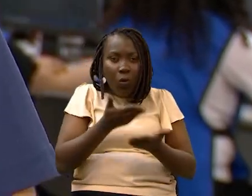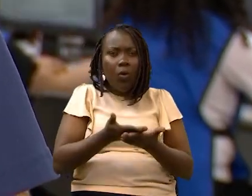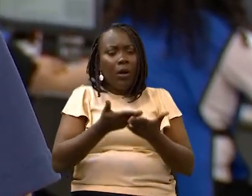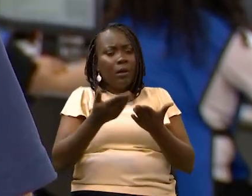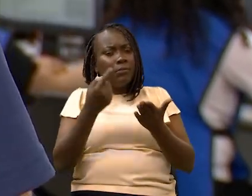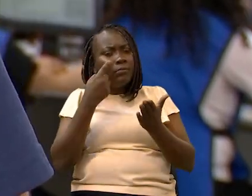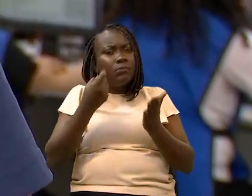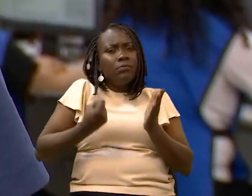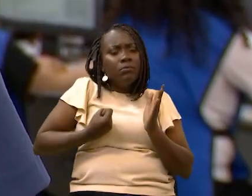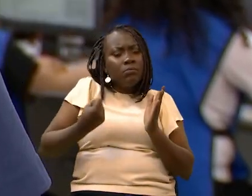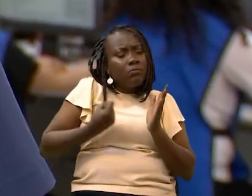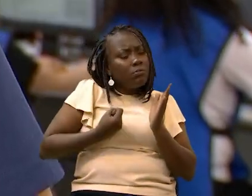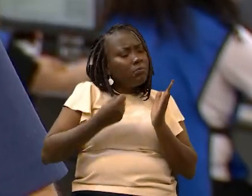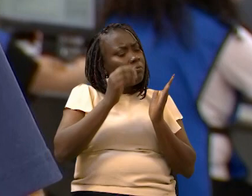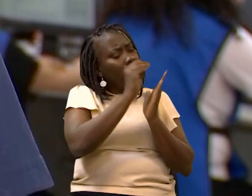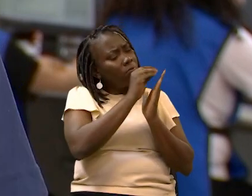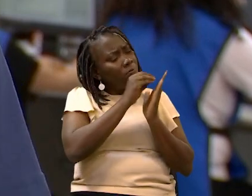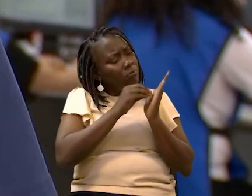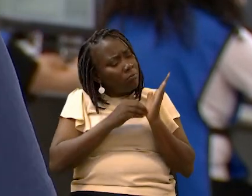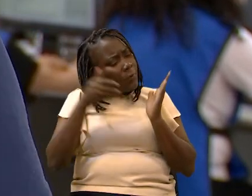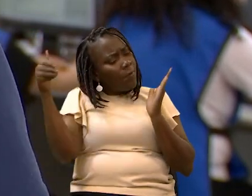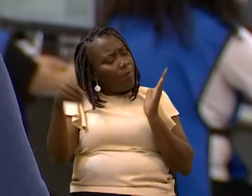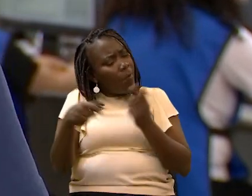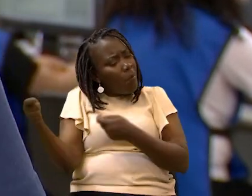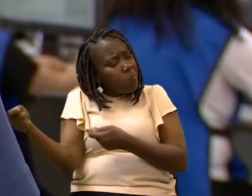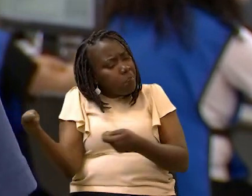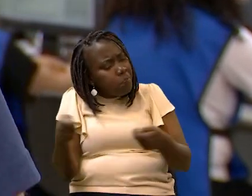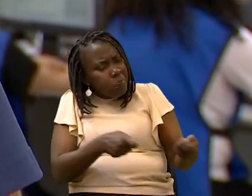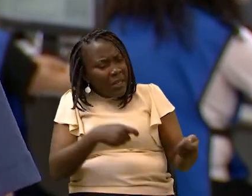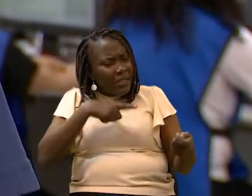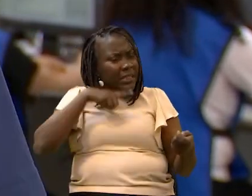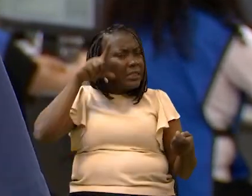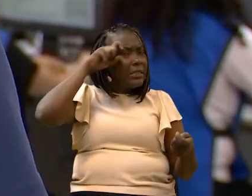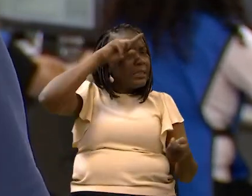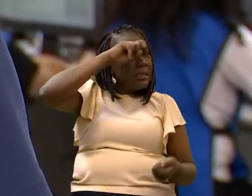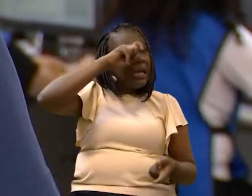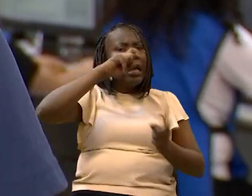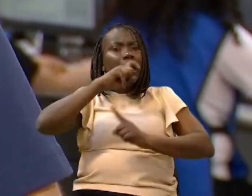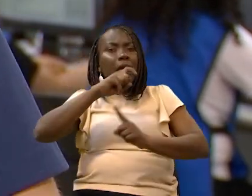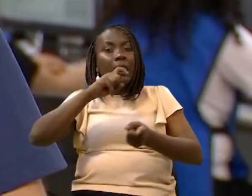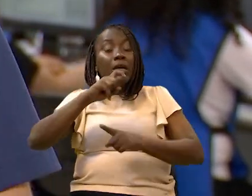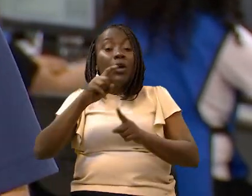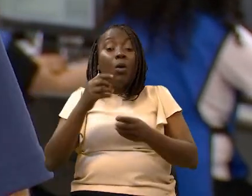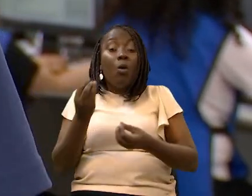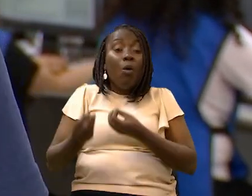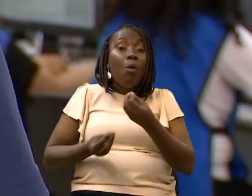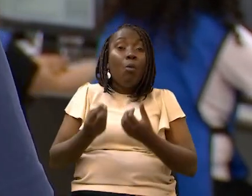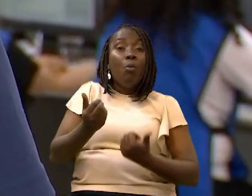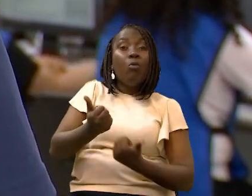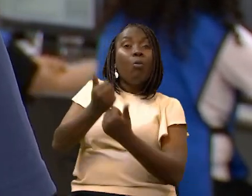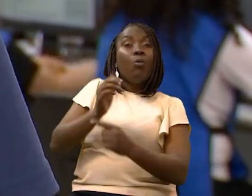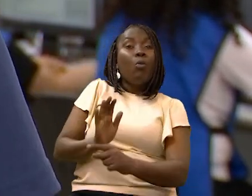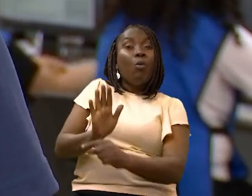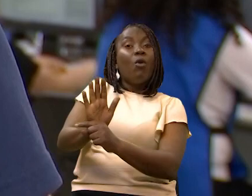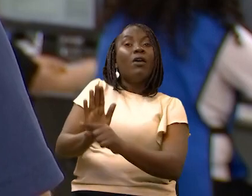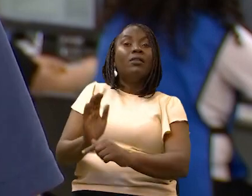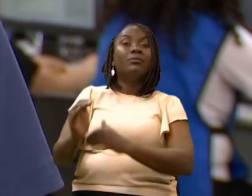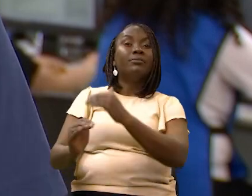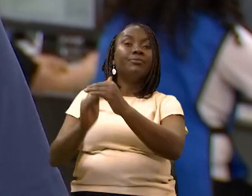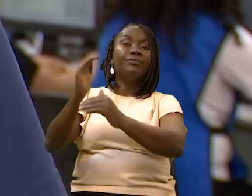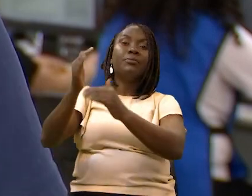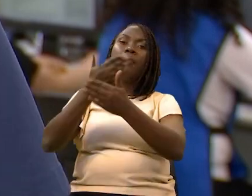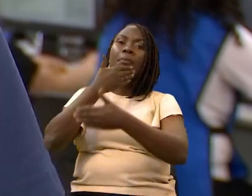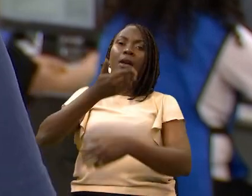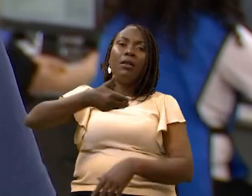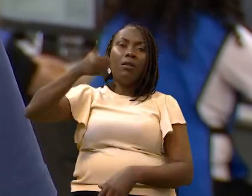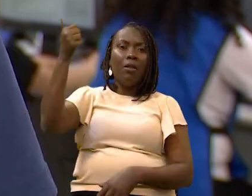escolar, a gente tira o boletim do aluno para ver como é que está a frequência, se ele está com dificuldade, no que a gente pode apoiá-lo para que ele